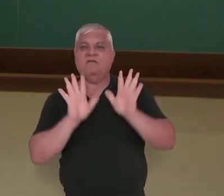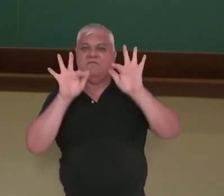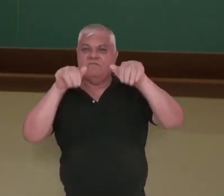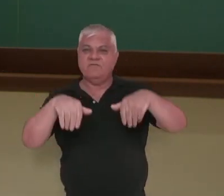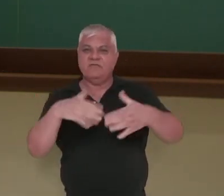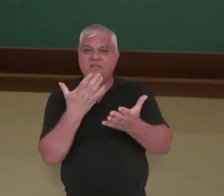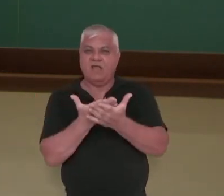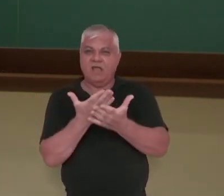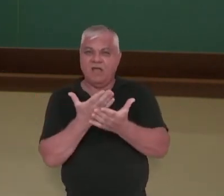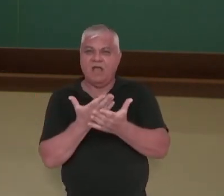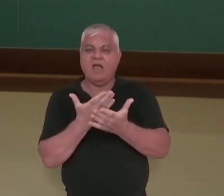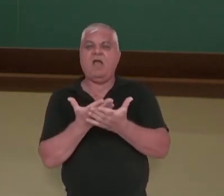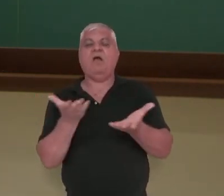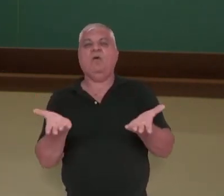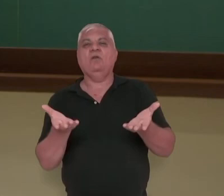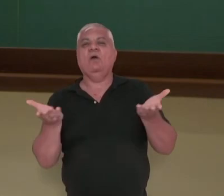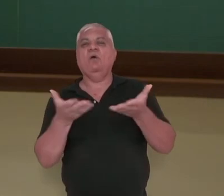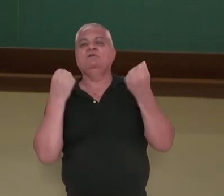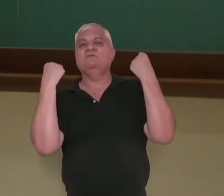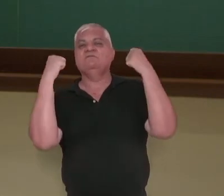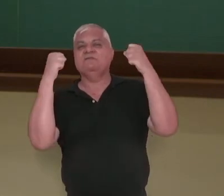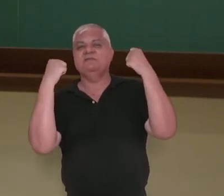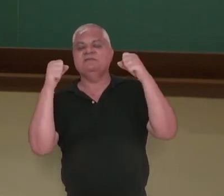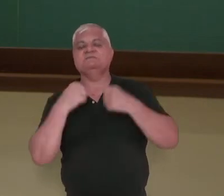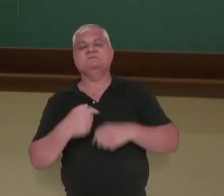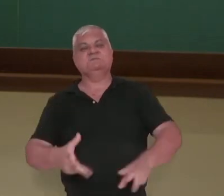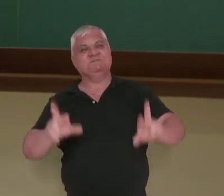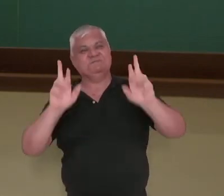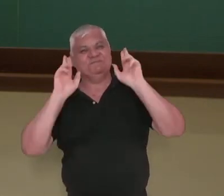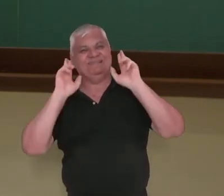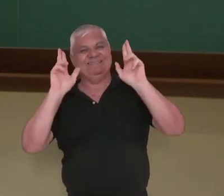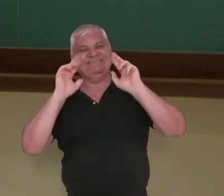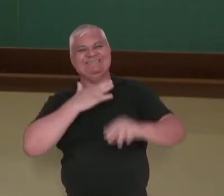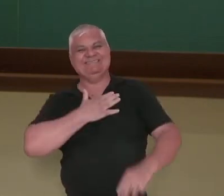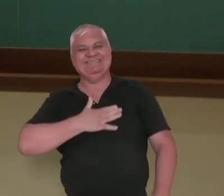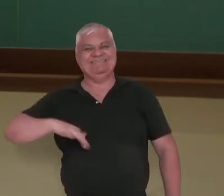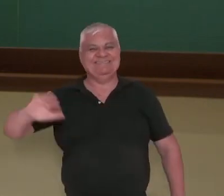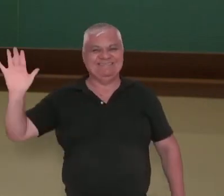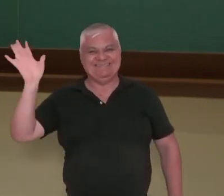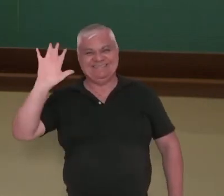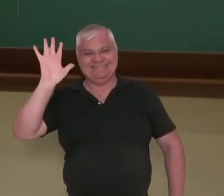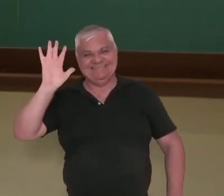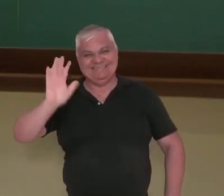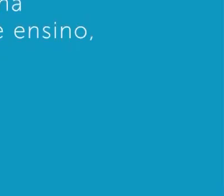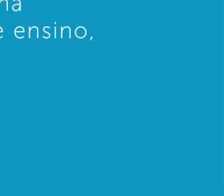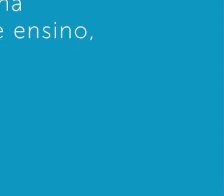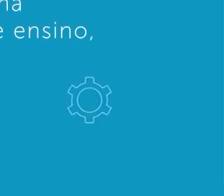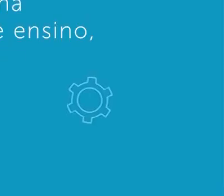finalizamos mais uma videoaula de Educação Física. Eu espero que vocês tenham gostado e até breve.